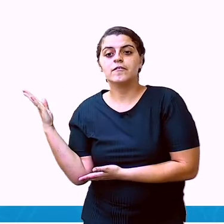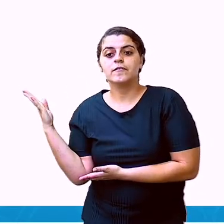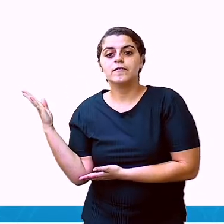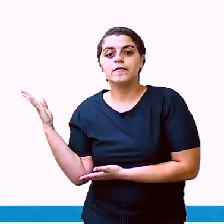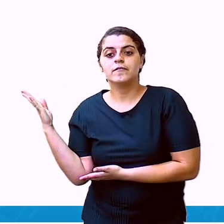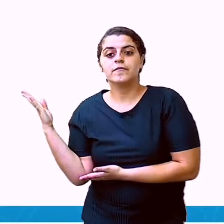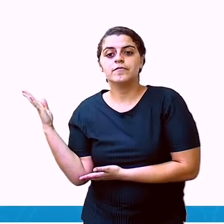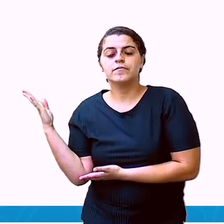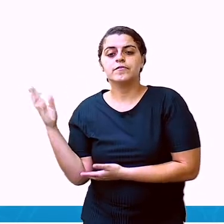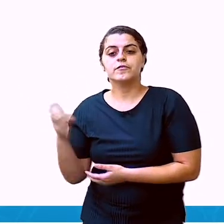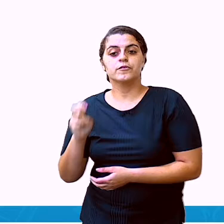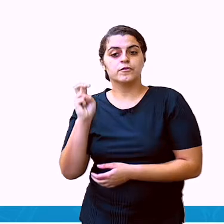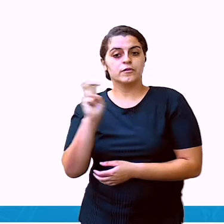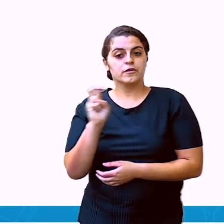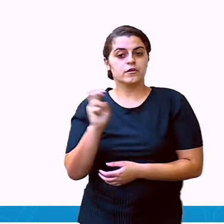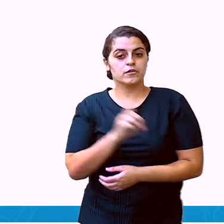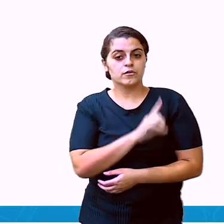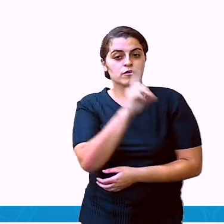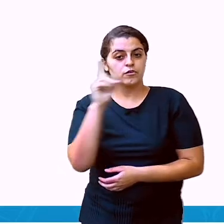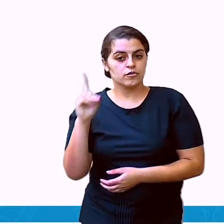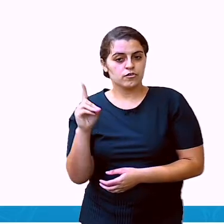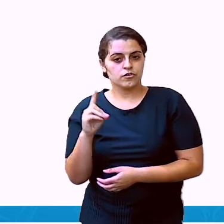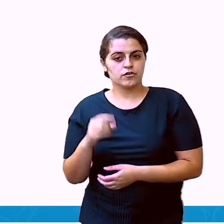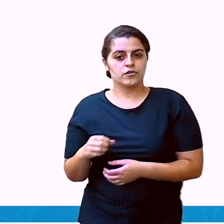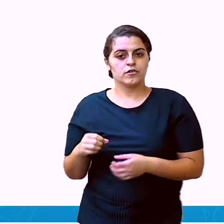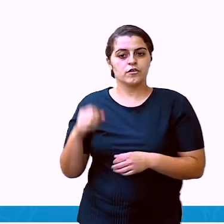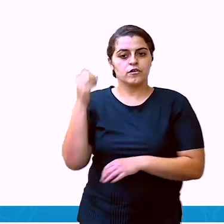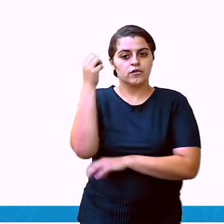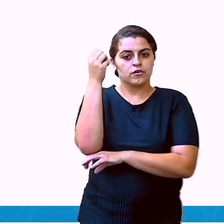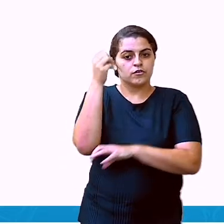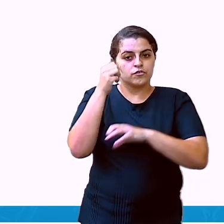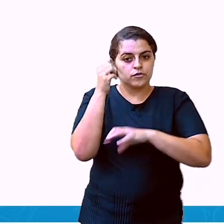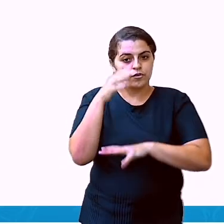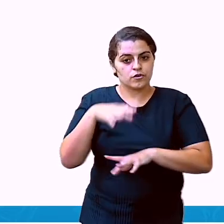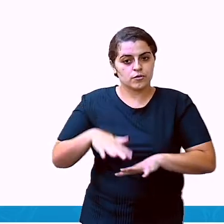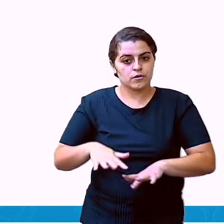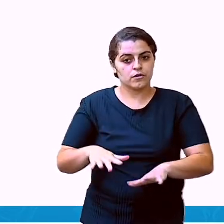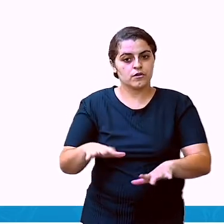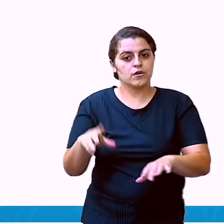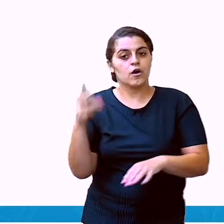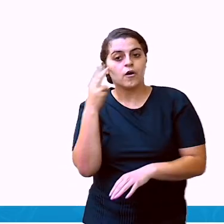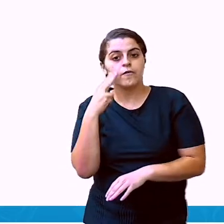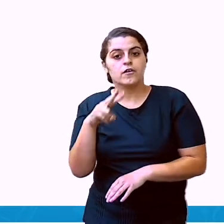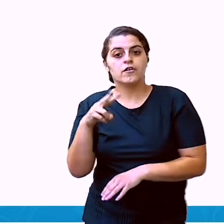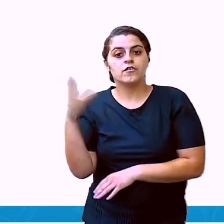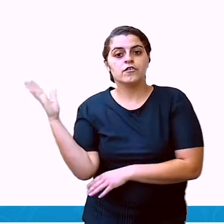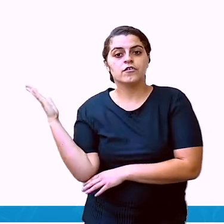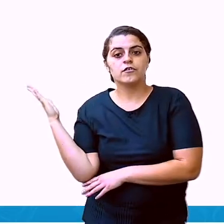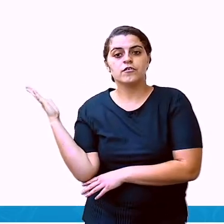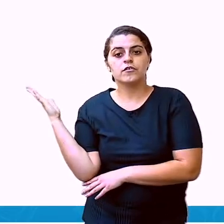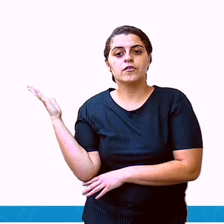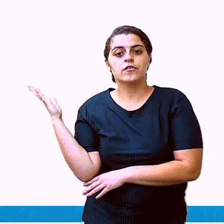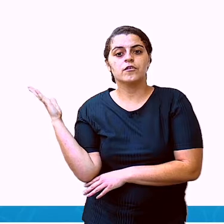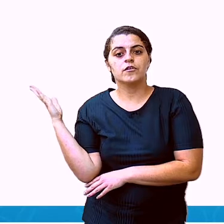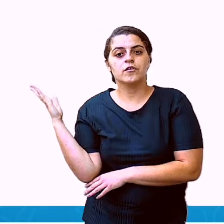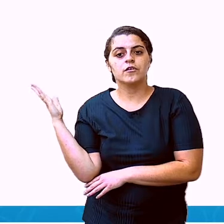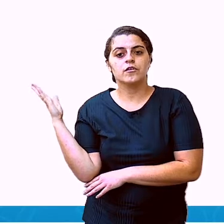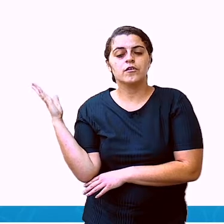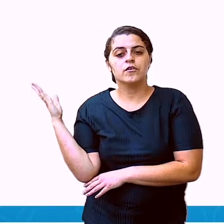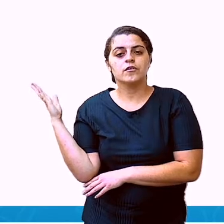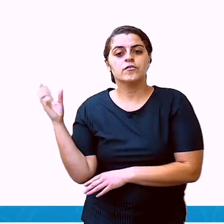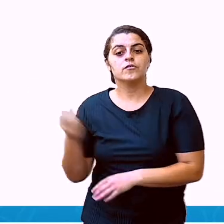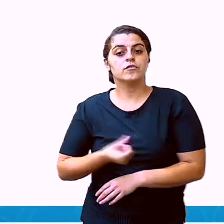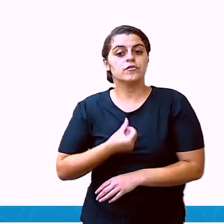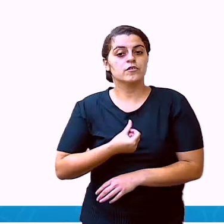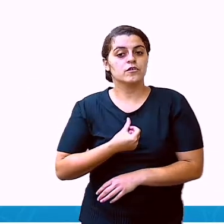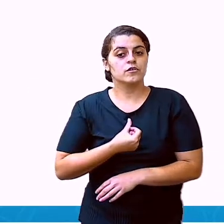vídeo. No quinto dia, as sementes já estavam bem abertas. E no